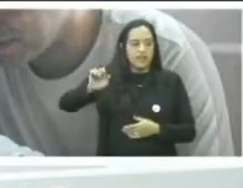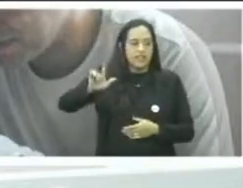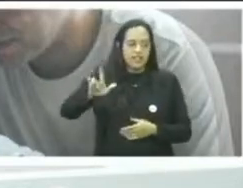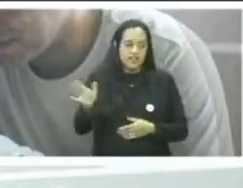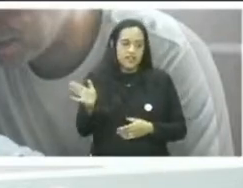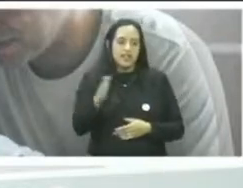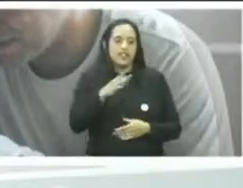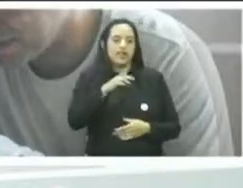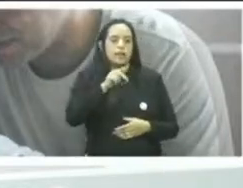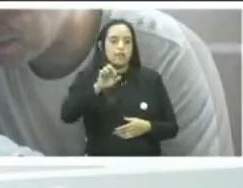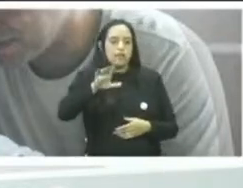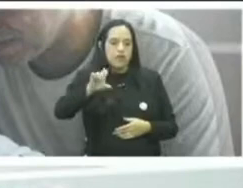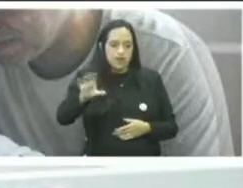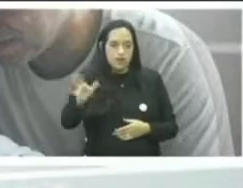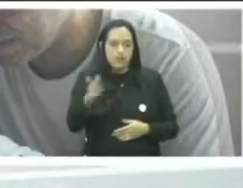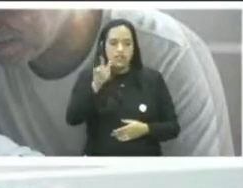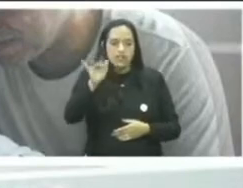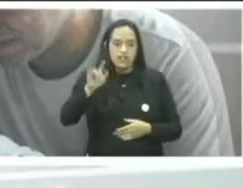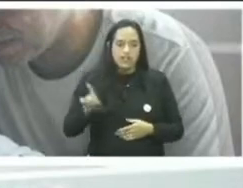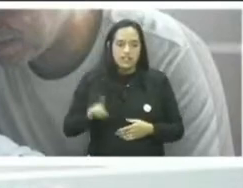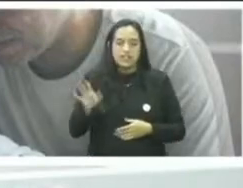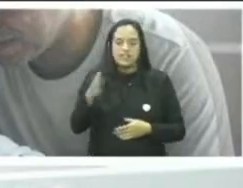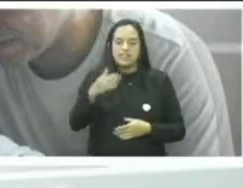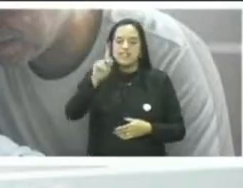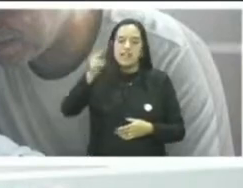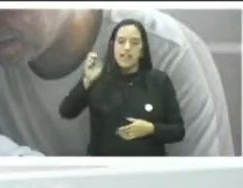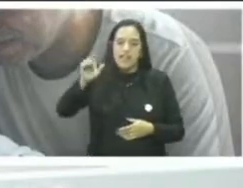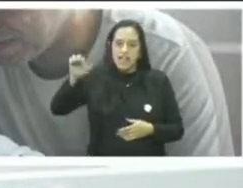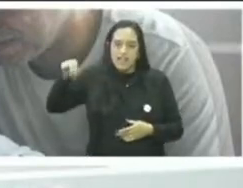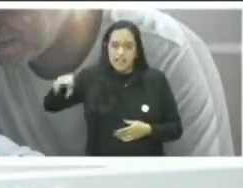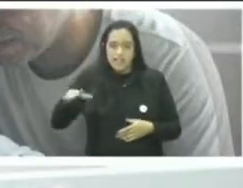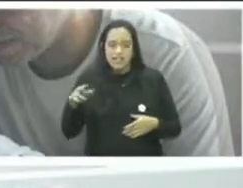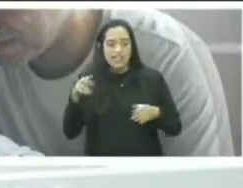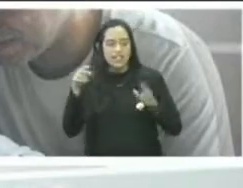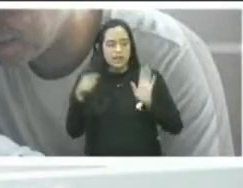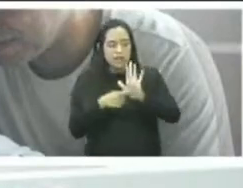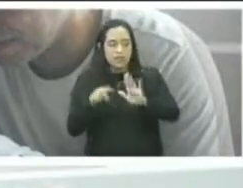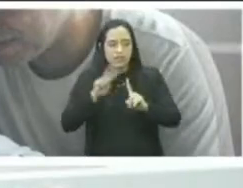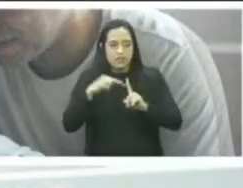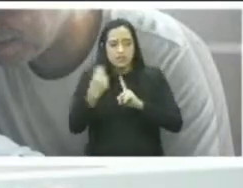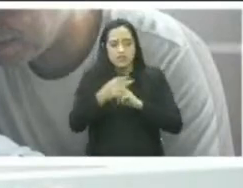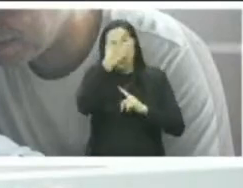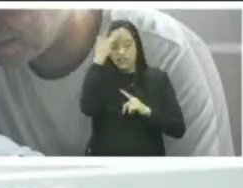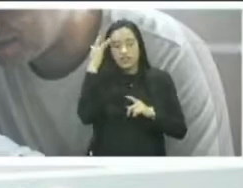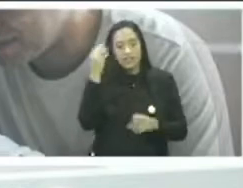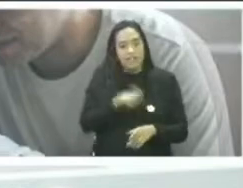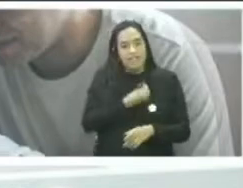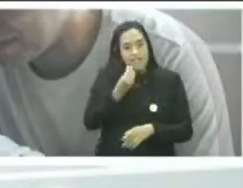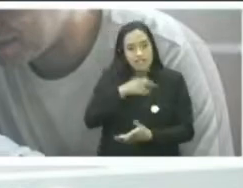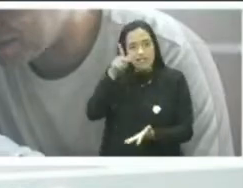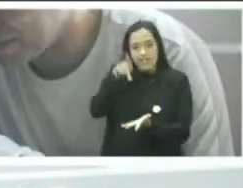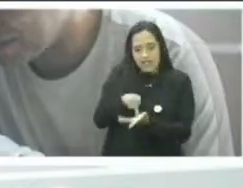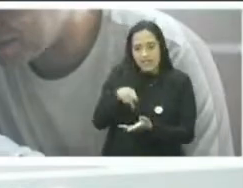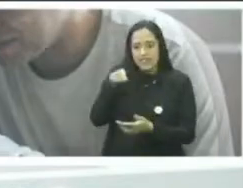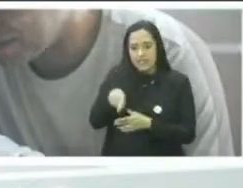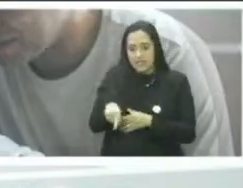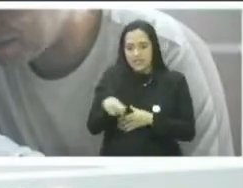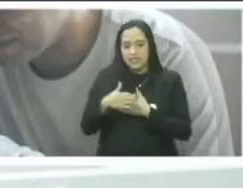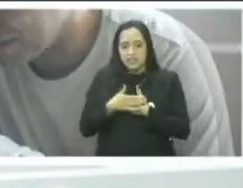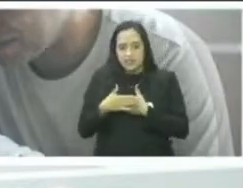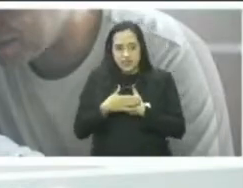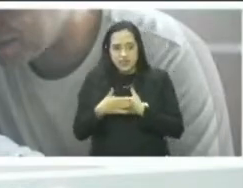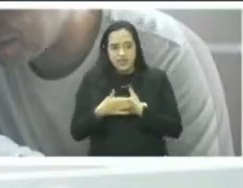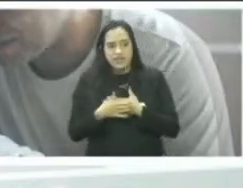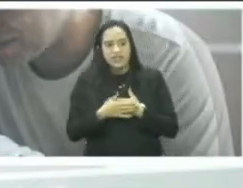perspectiva de quem vivencia, né, de fato, na pele, né, Raquel, o método Canguru, e mostra a